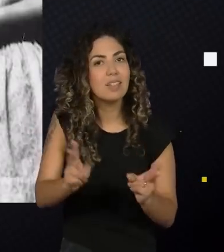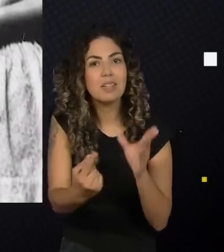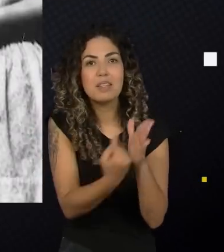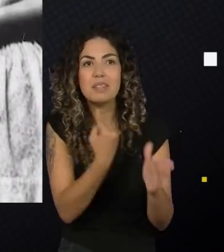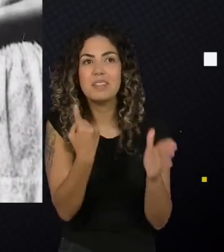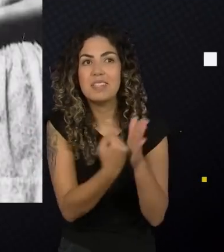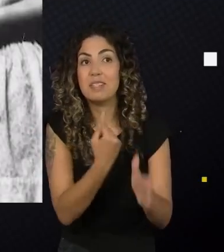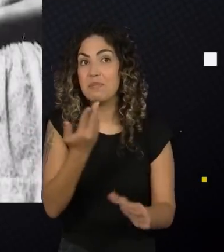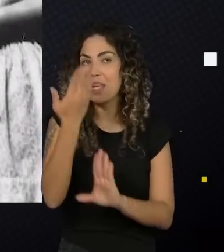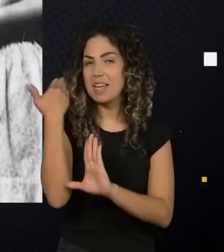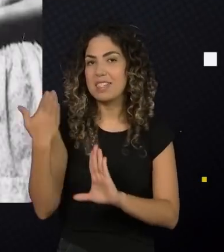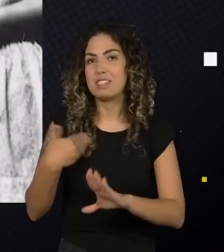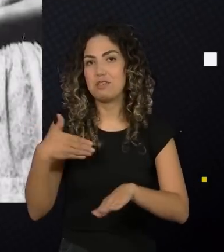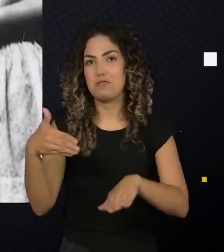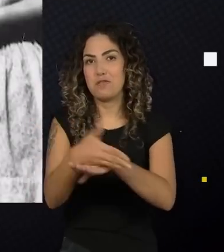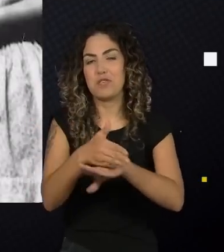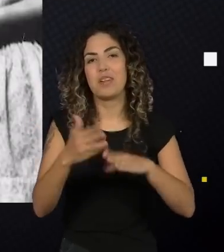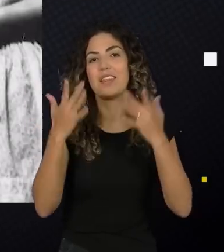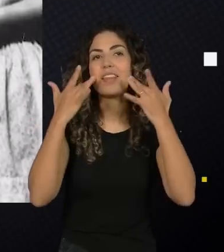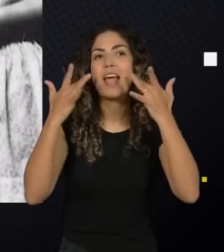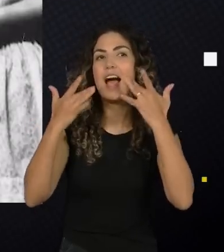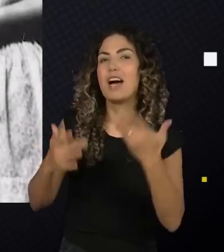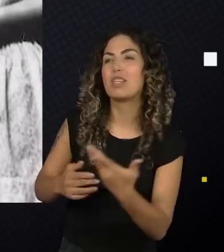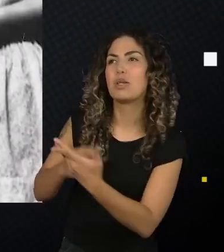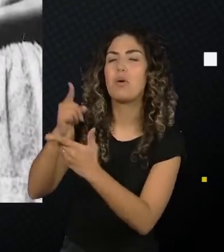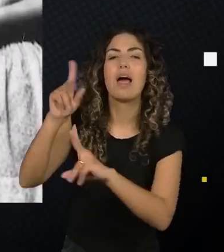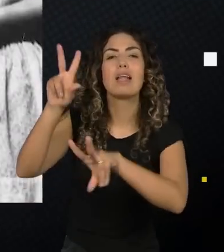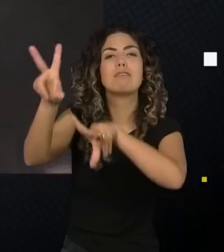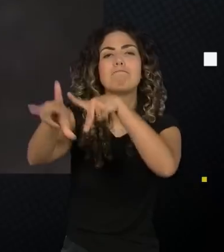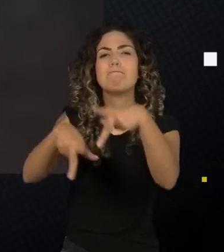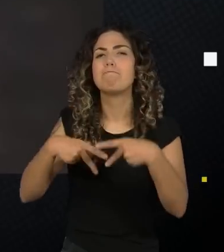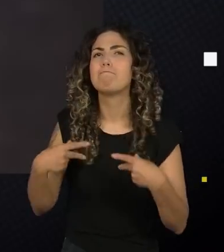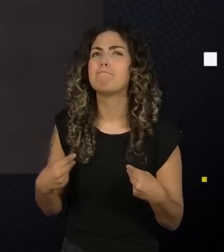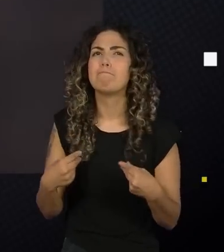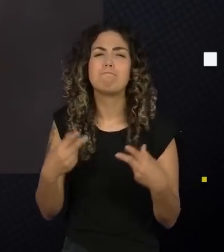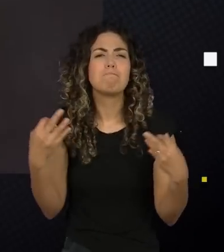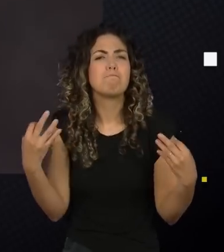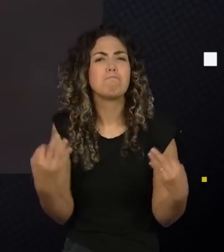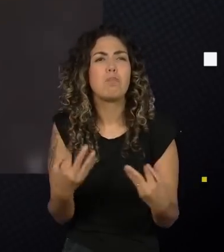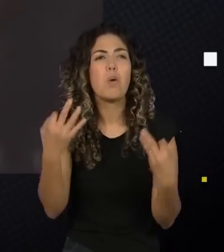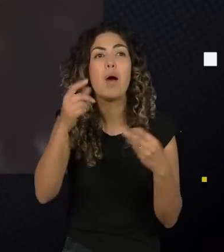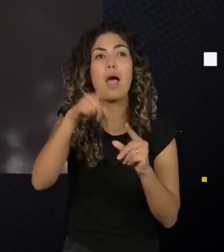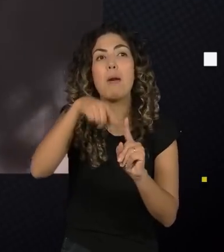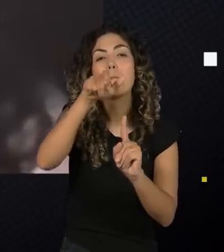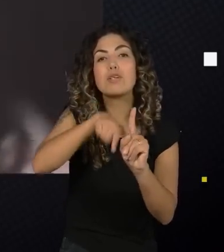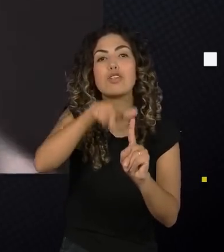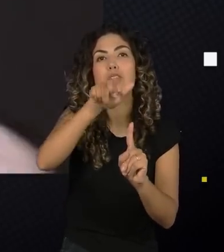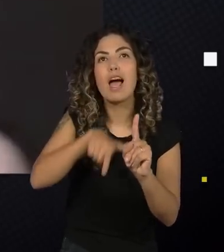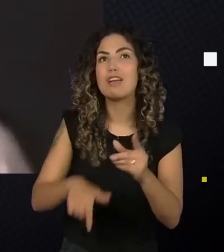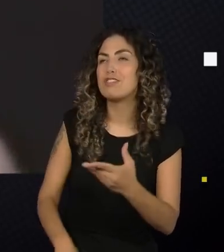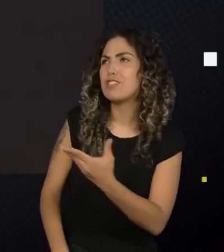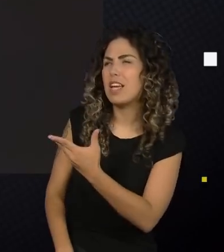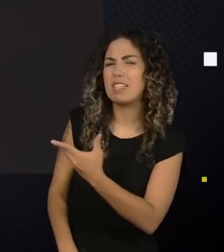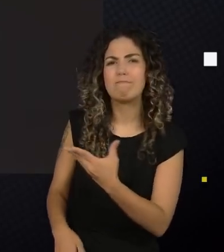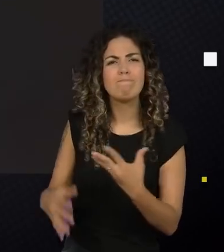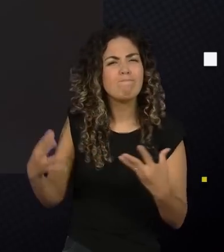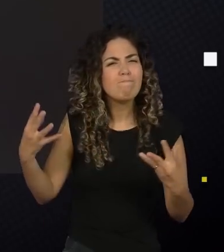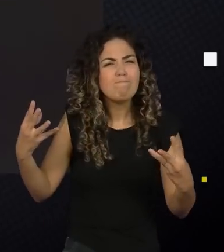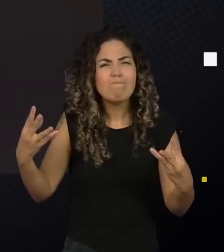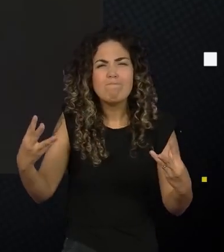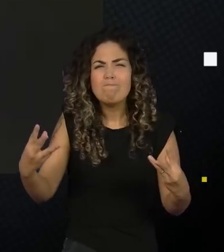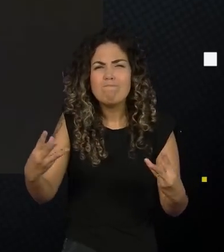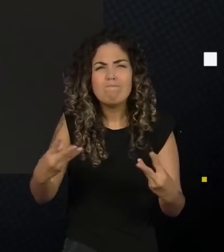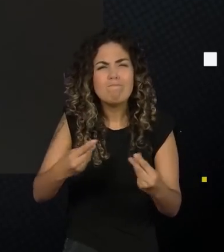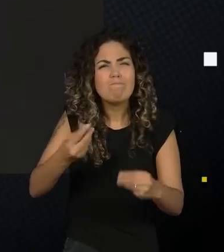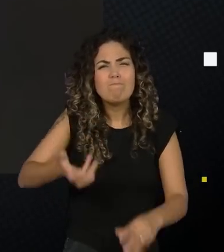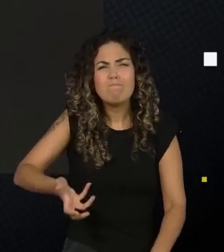Ritinha incrível no Bonitinha Mais Ordinária, do Nelson Rodrigues, e uma Andrômaca extraordinária em